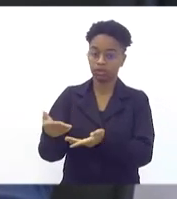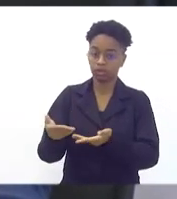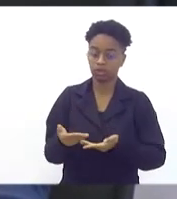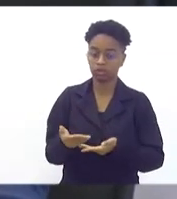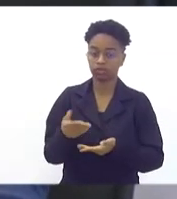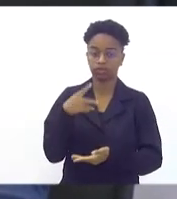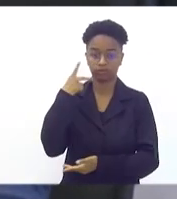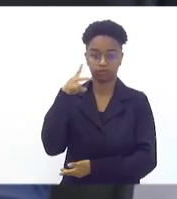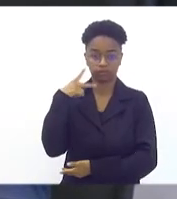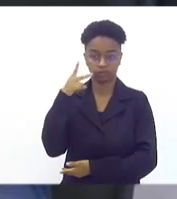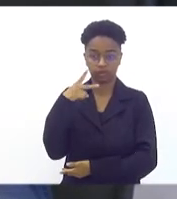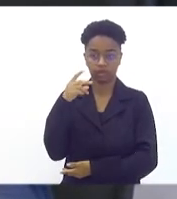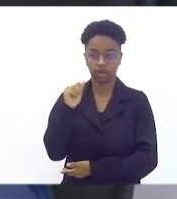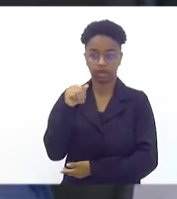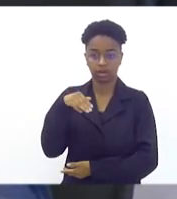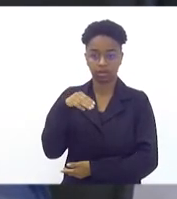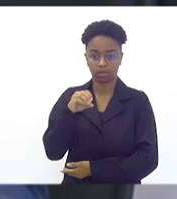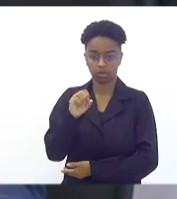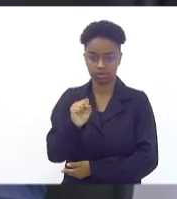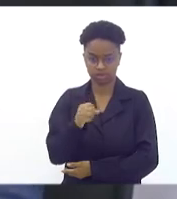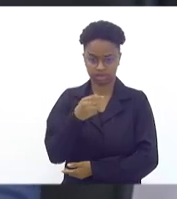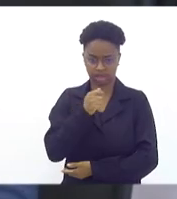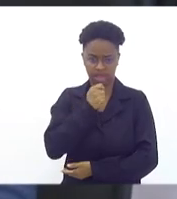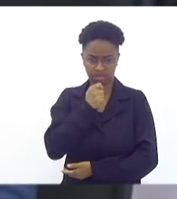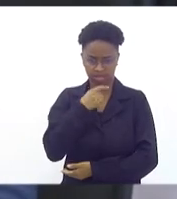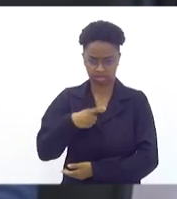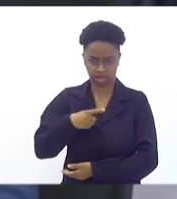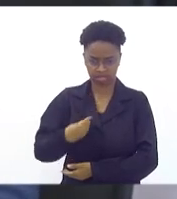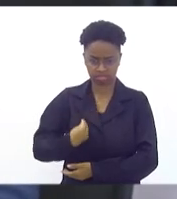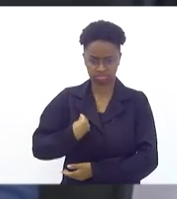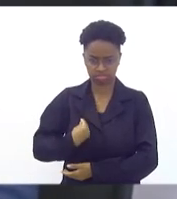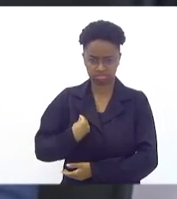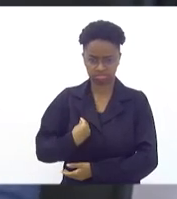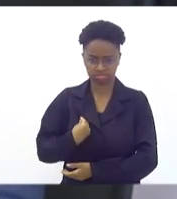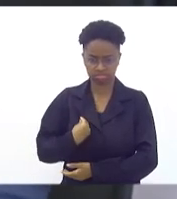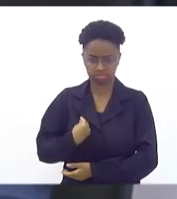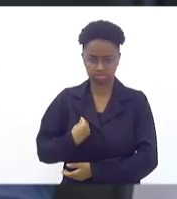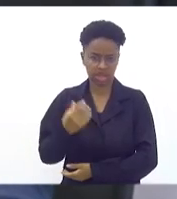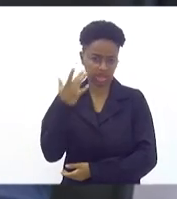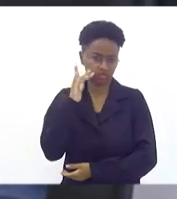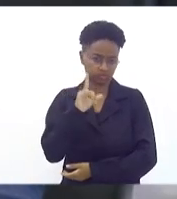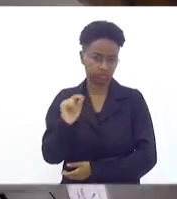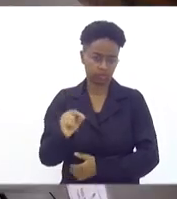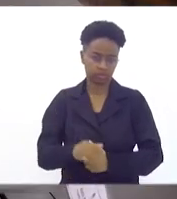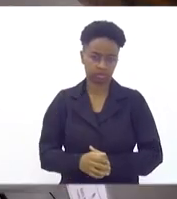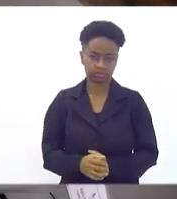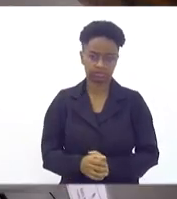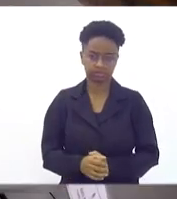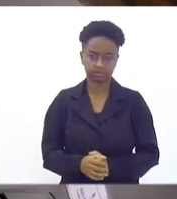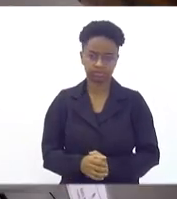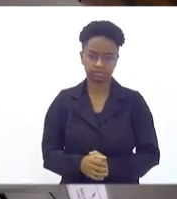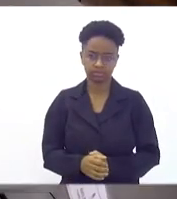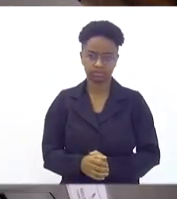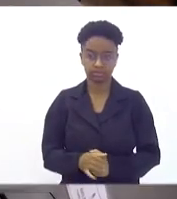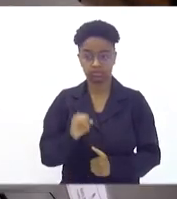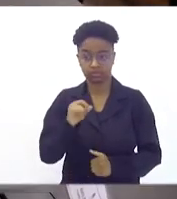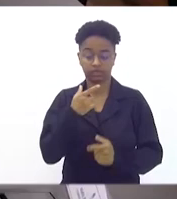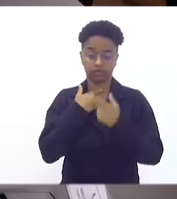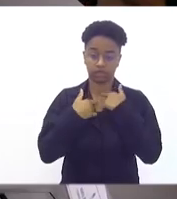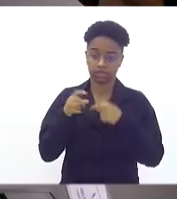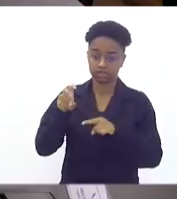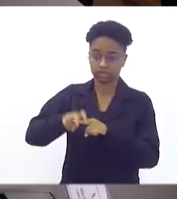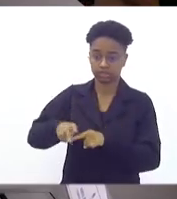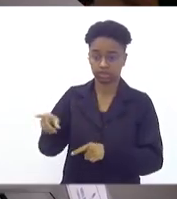vereador a mostra presente ainda o vereador Acho que ele se retirou se quisesse tomar